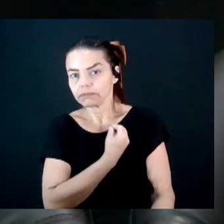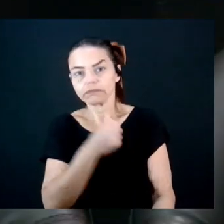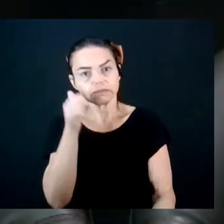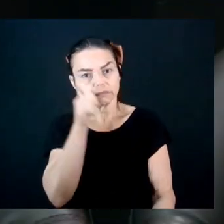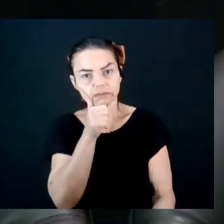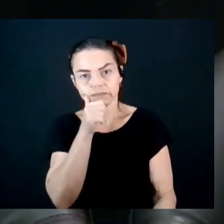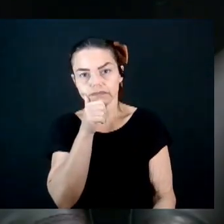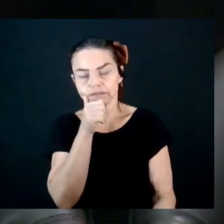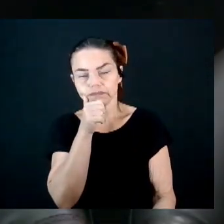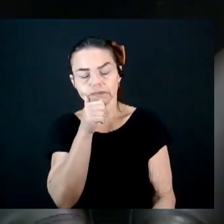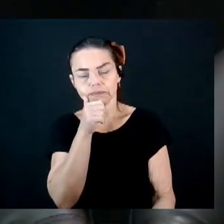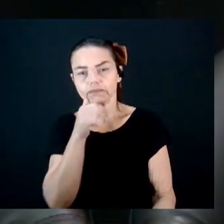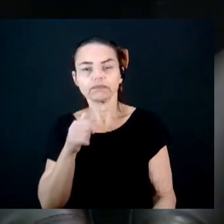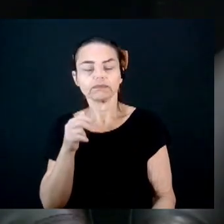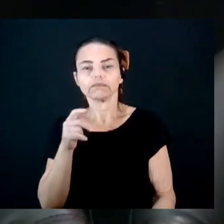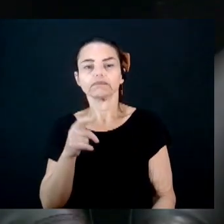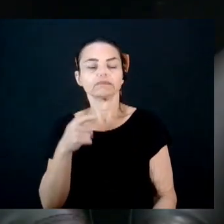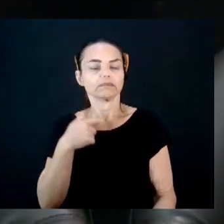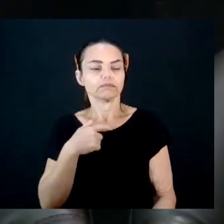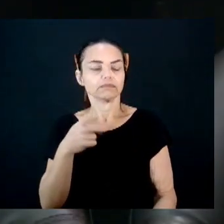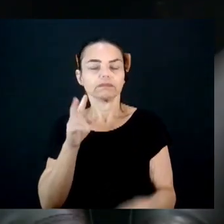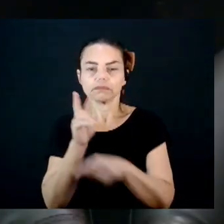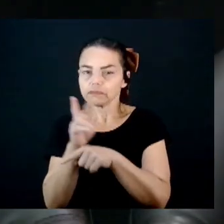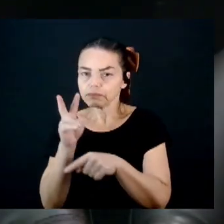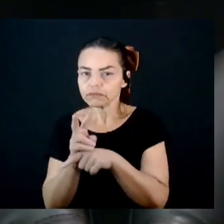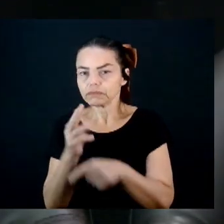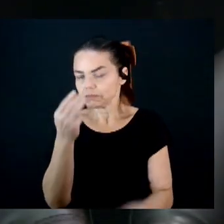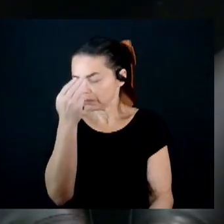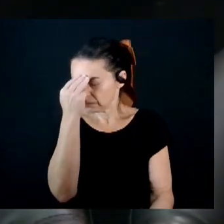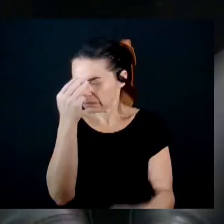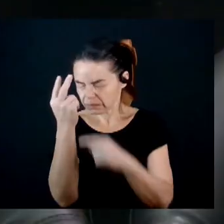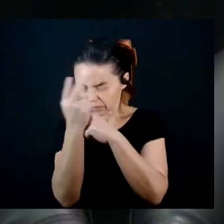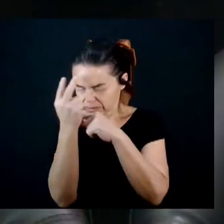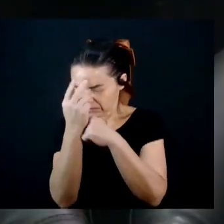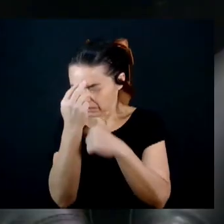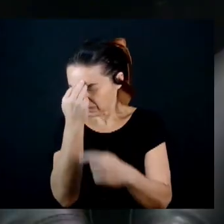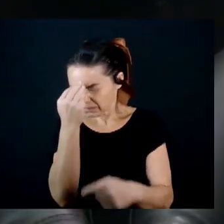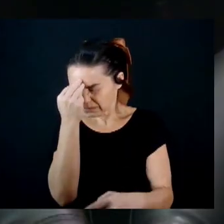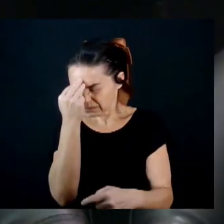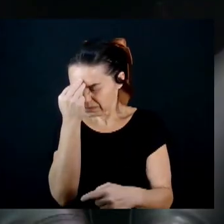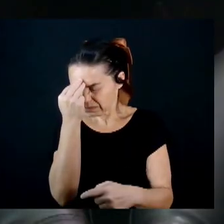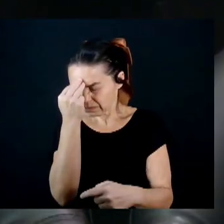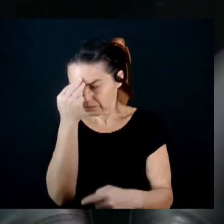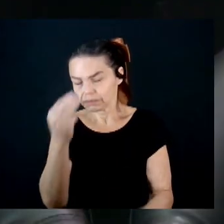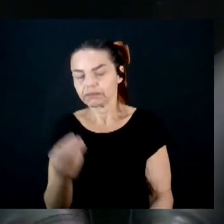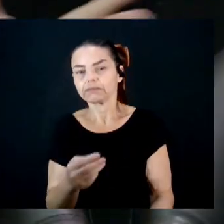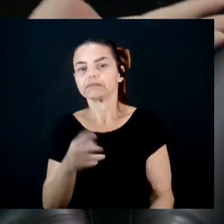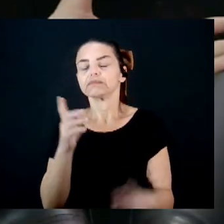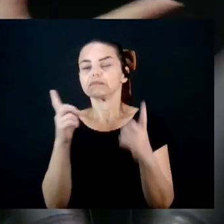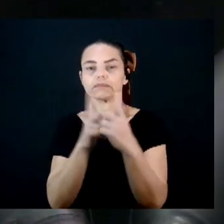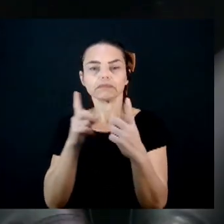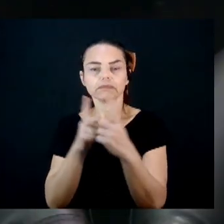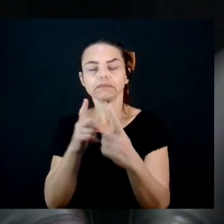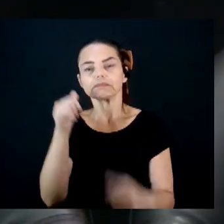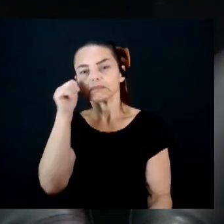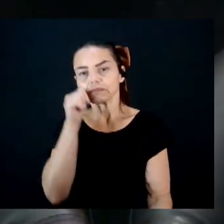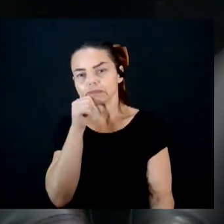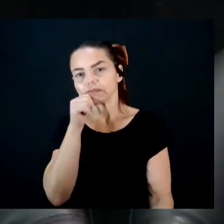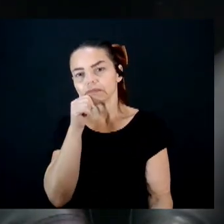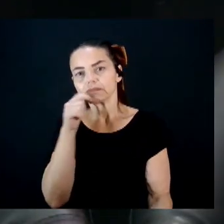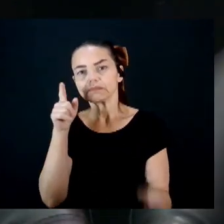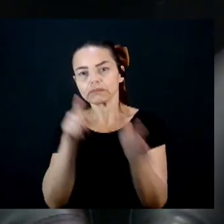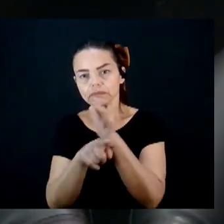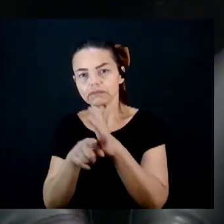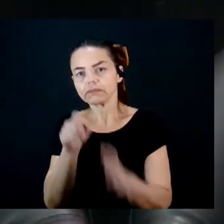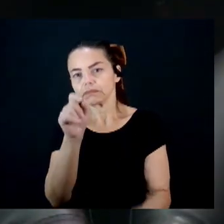geral. Então, ela tem que cuidar da mente dela. Muitas vezes eu atendo muitas mulheres que eu pergunto assim, o que te